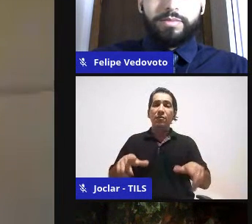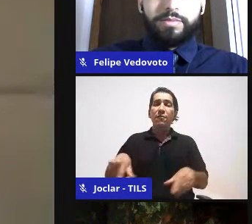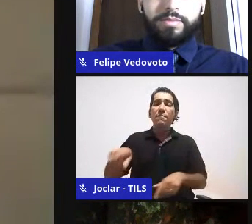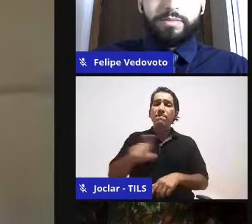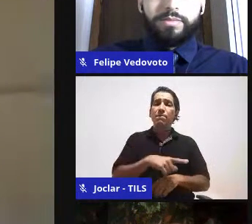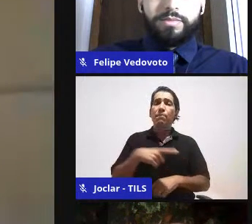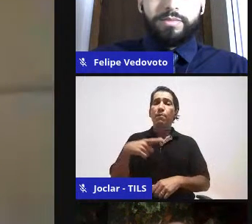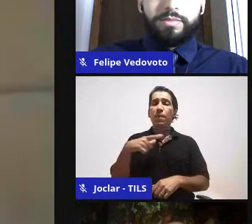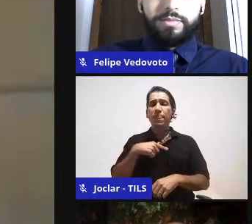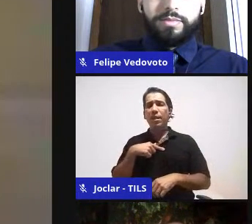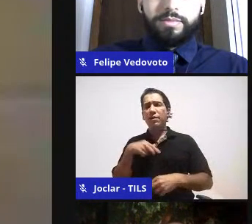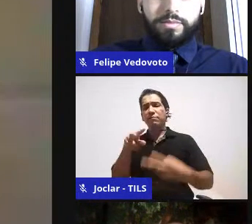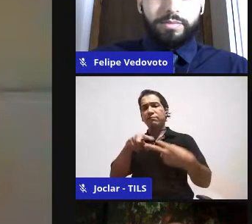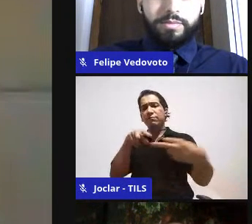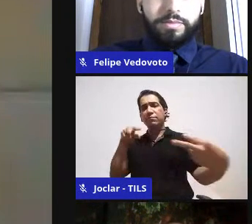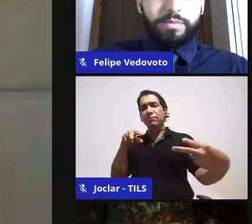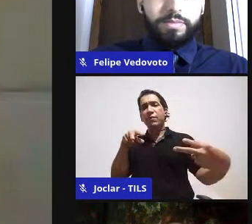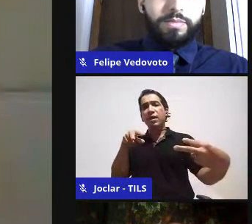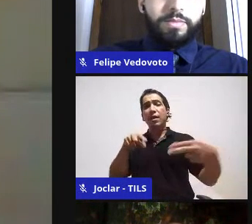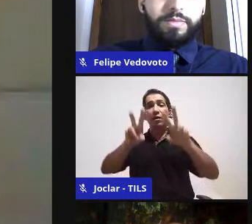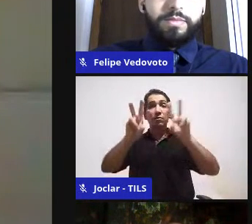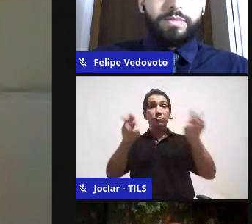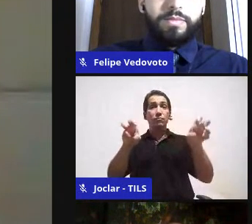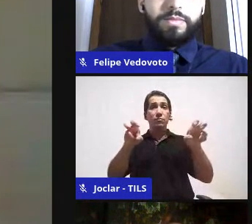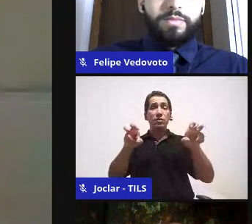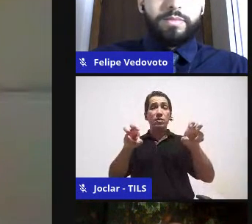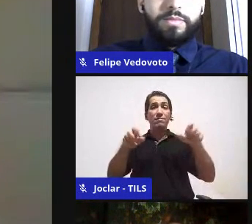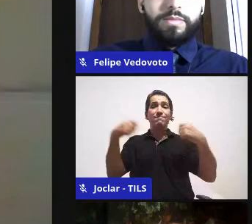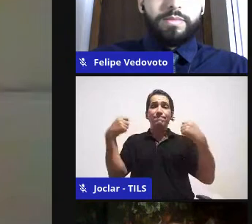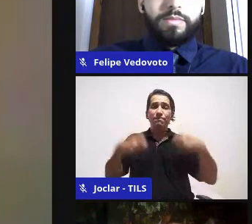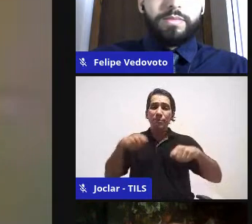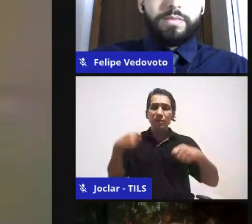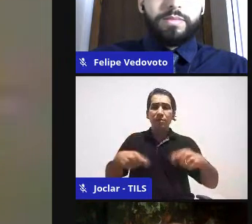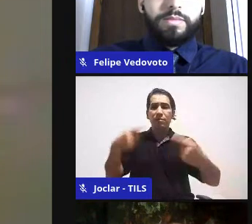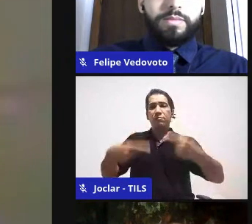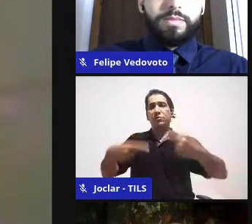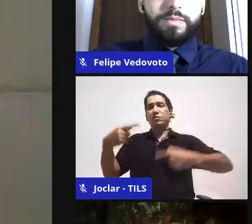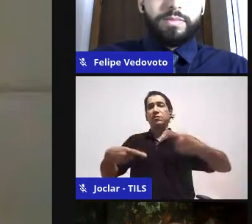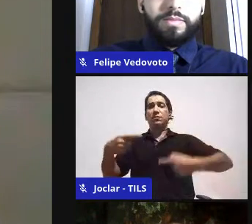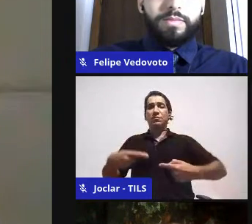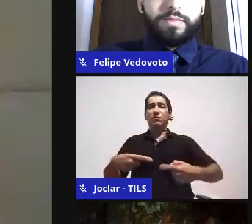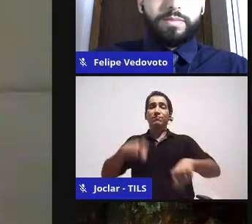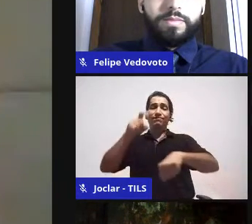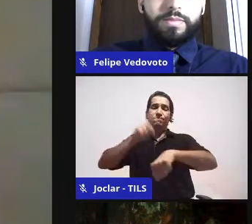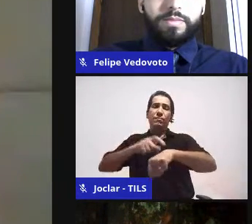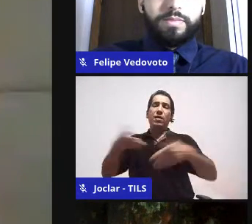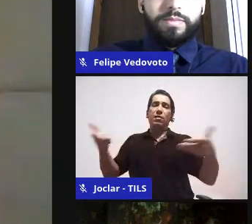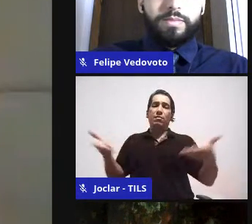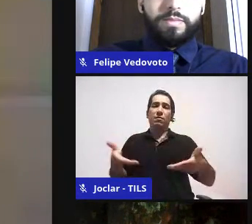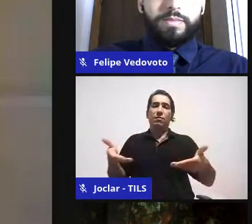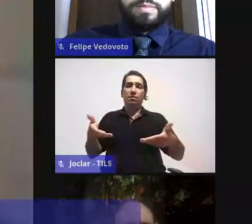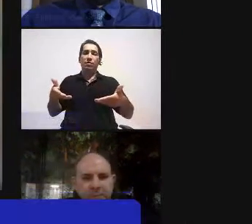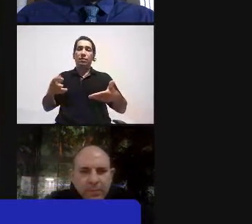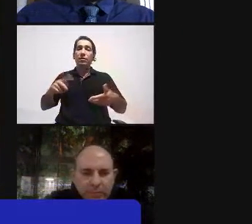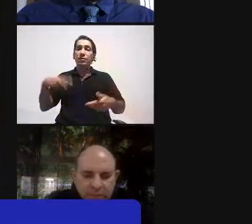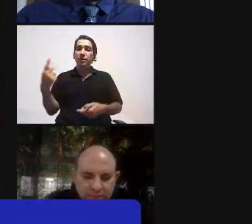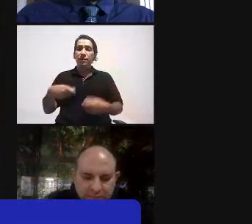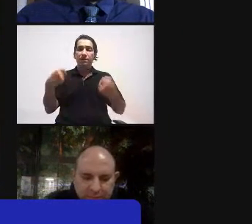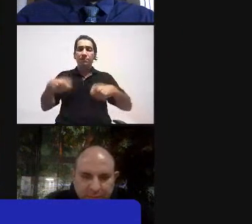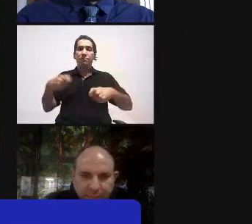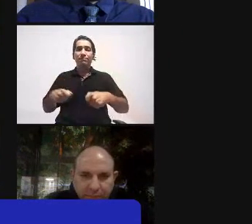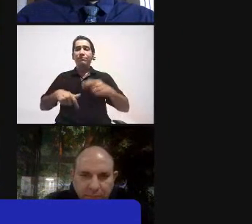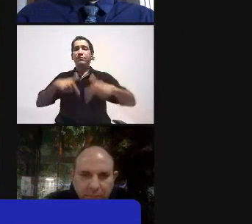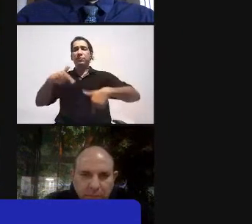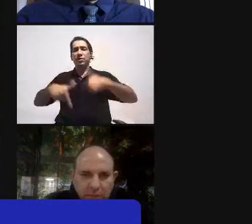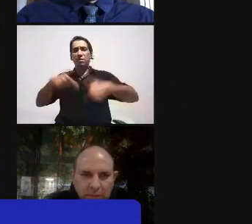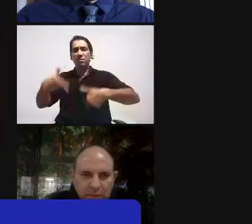tem que ser feito, tem que ser falado nesse momento. A gente está trabalhando exatamente nesse caminho de você trabalhar com a gestão, desenvolvimento